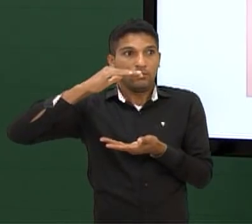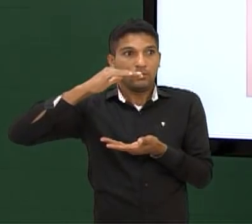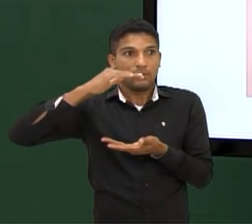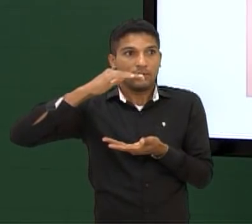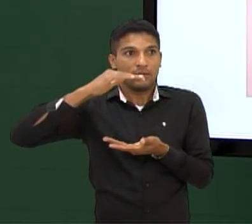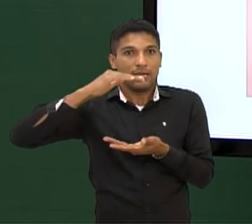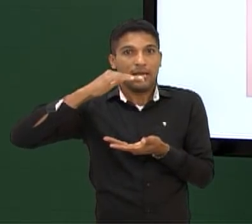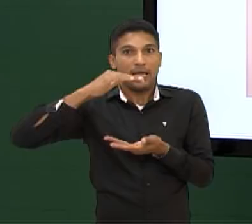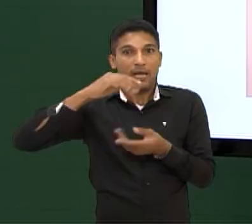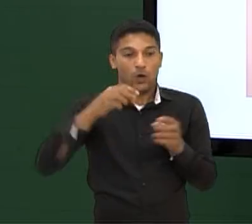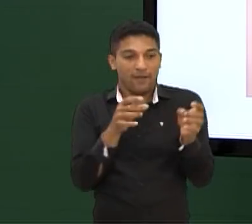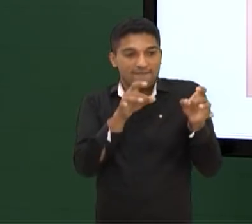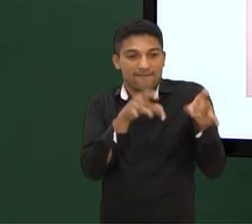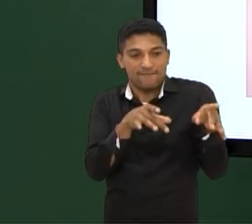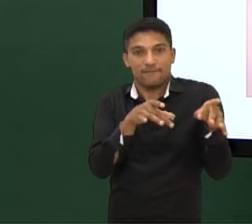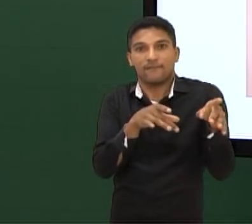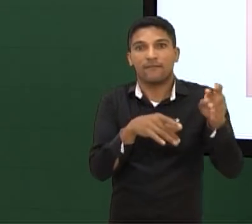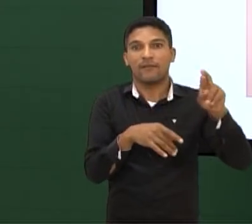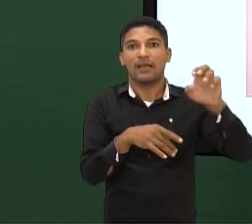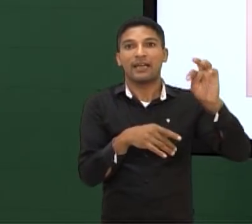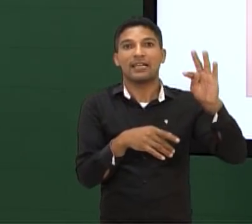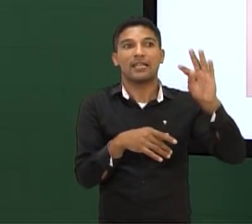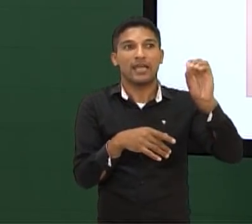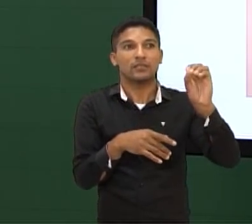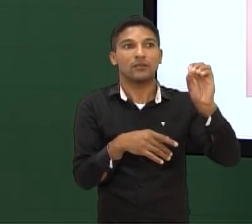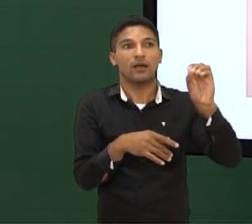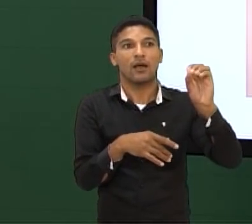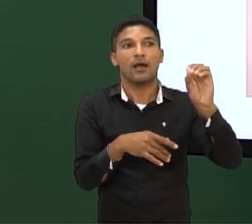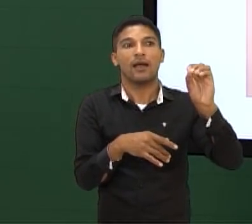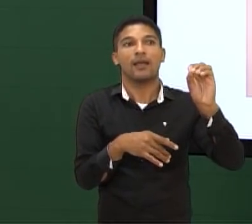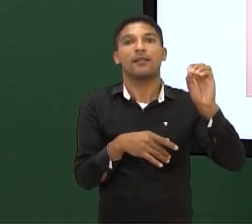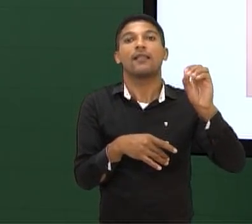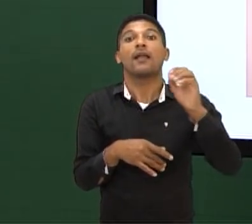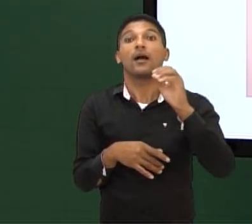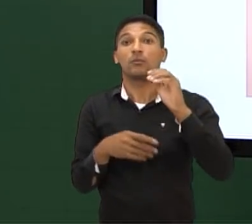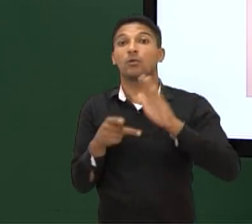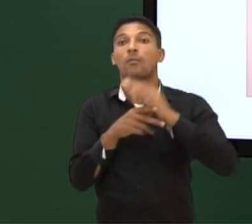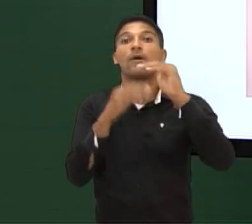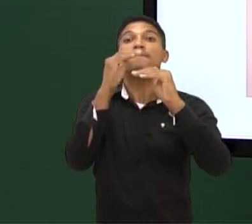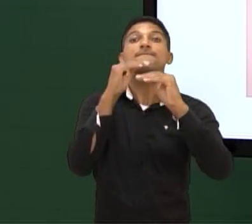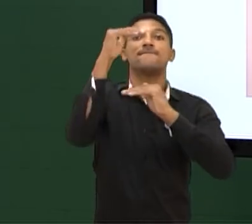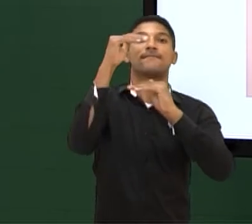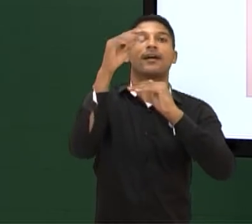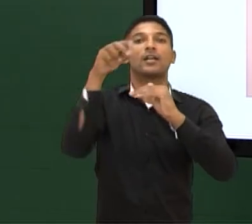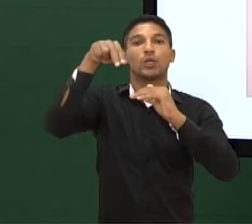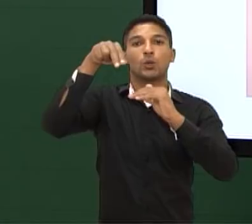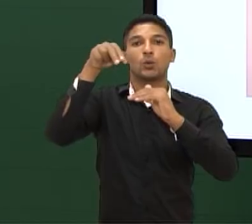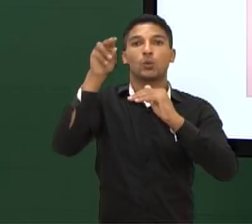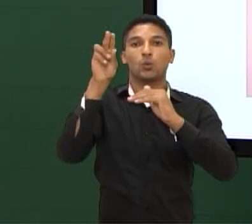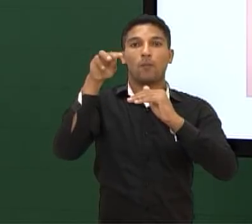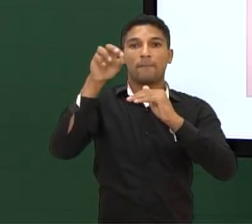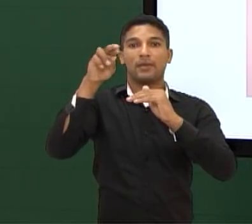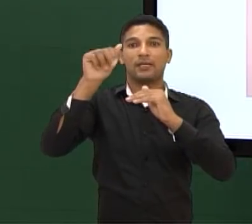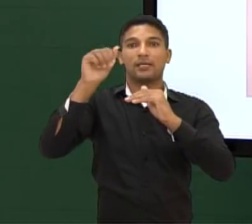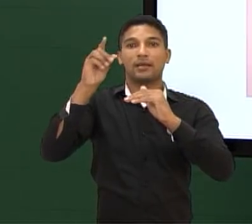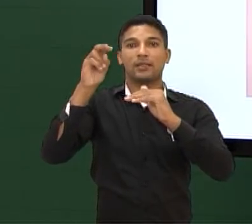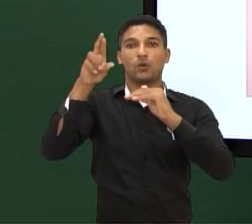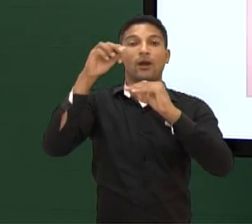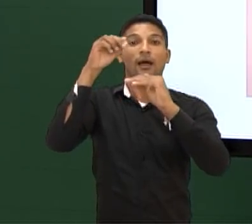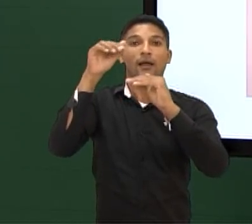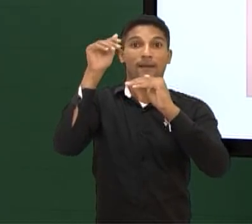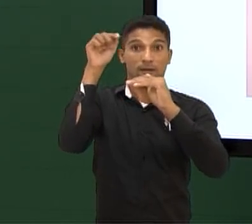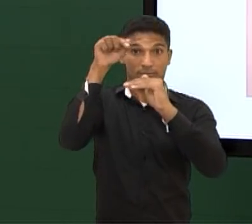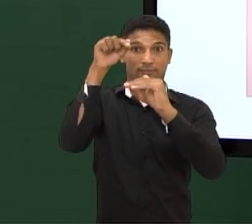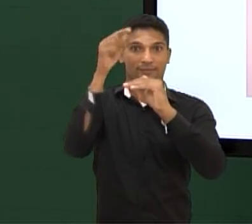meu resto é o meu numerador, certo? Lá na minha parte fracionária. Então, o que quer dizer isso aqui? Que eu tenho o quê?